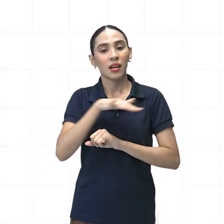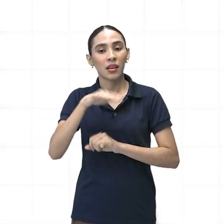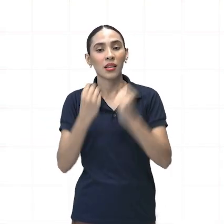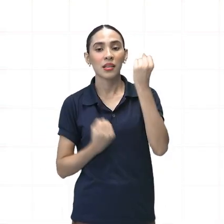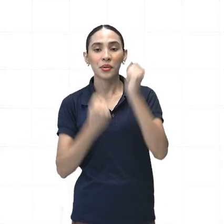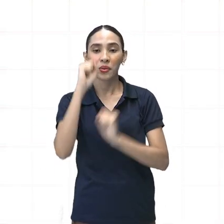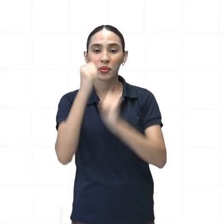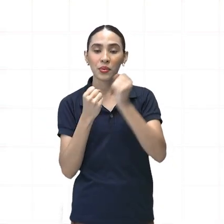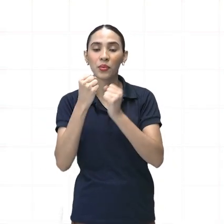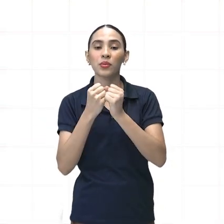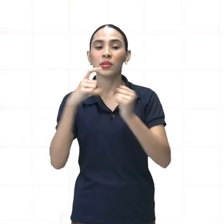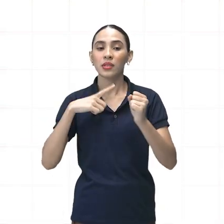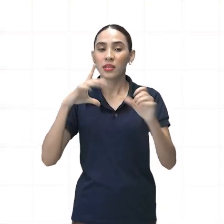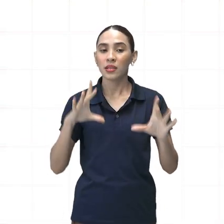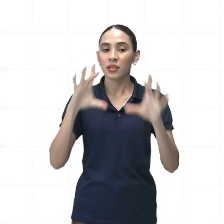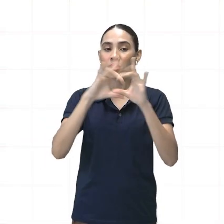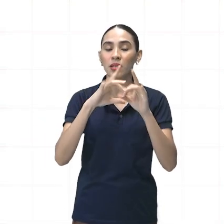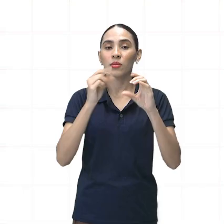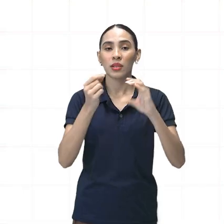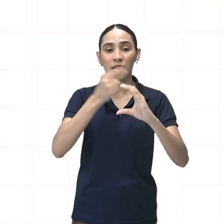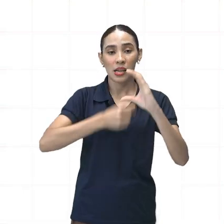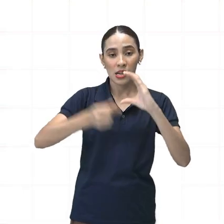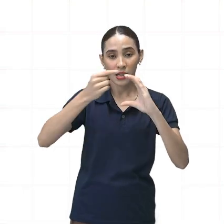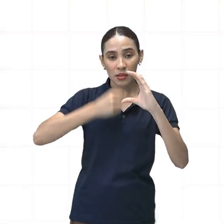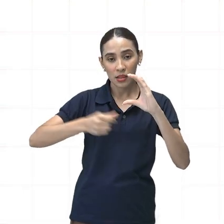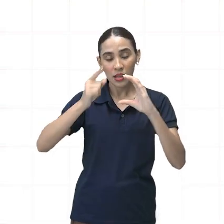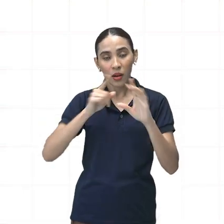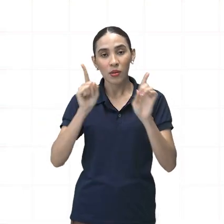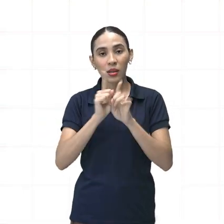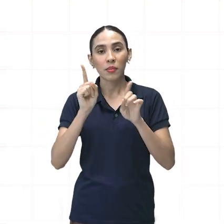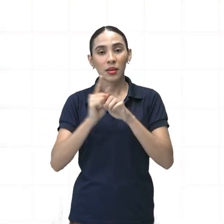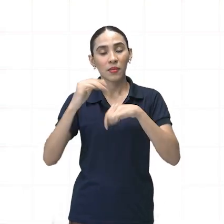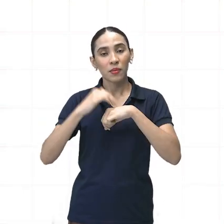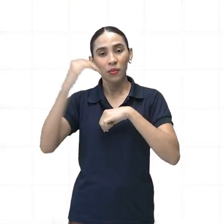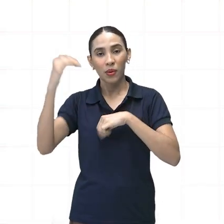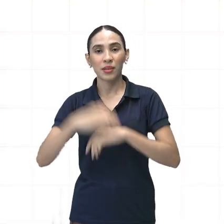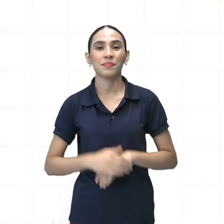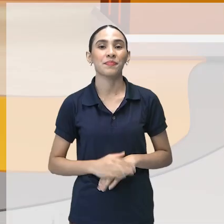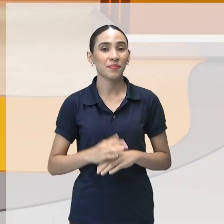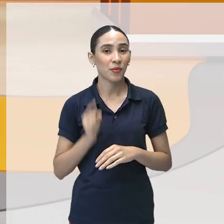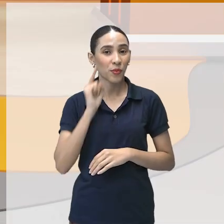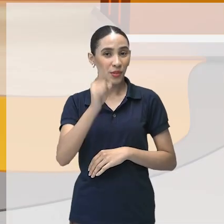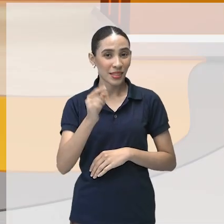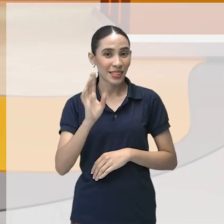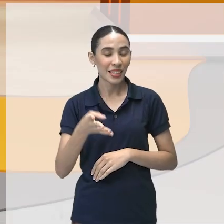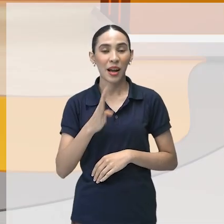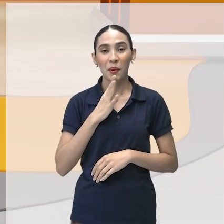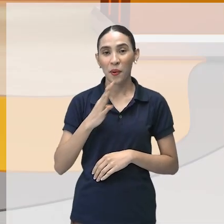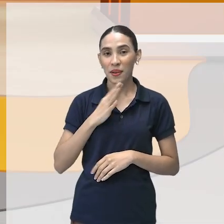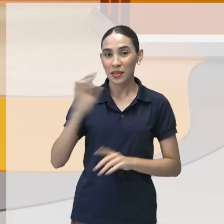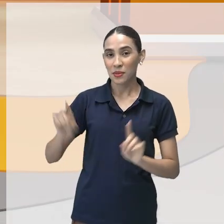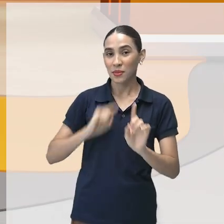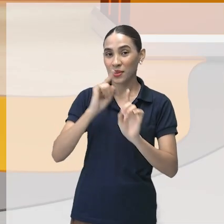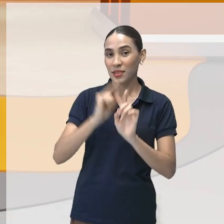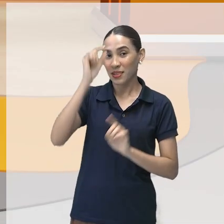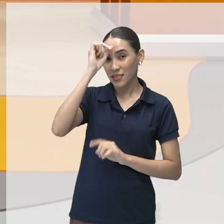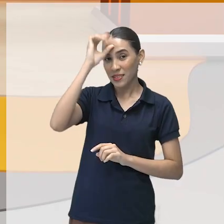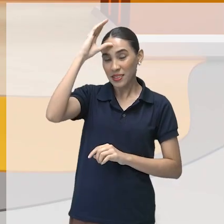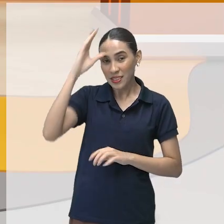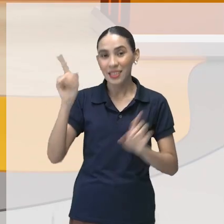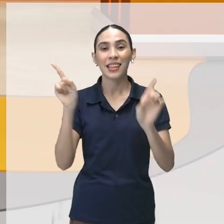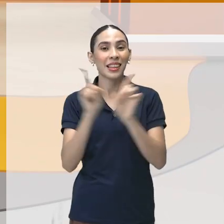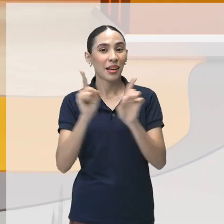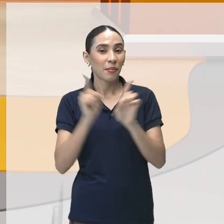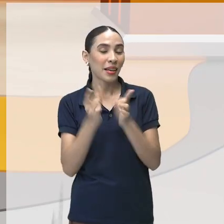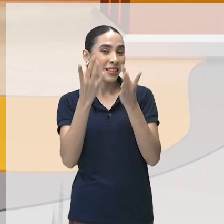das indústrias associados ao capital financeiro e internacional. Agora que vocês já conhecem o objeto de conhecimento da nossa aula,